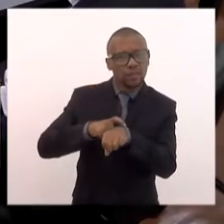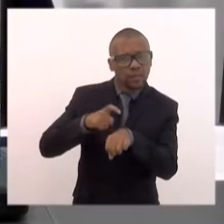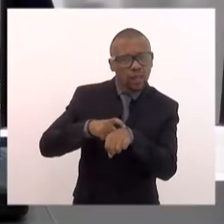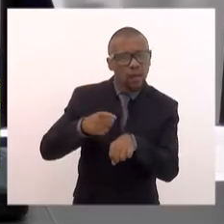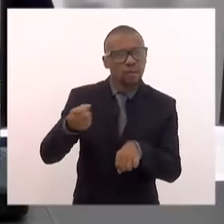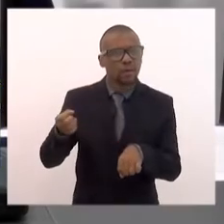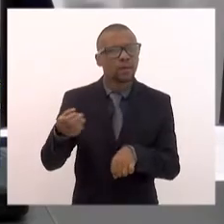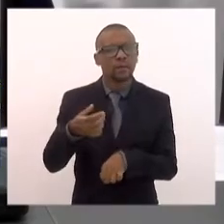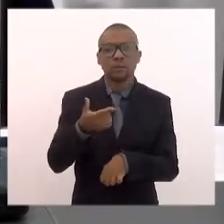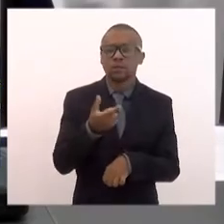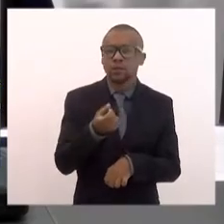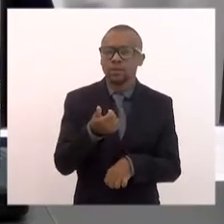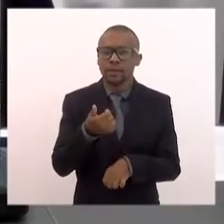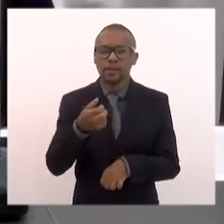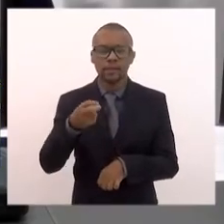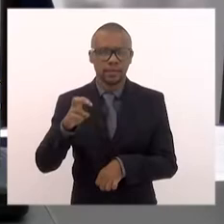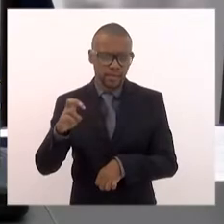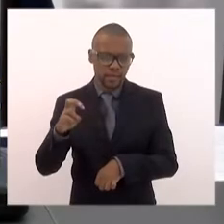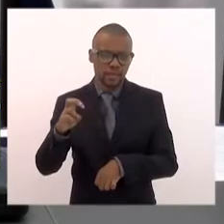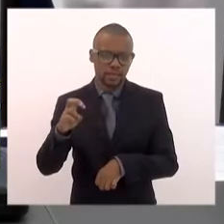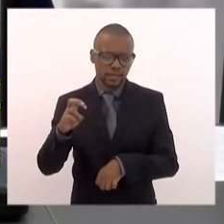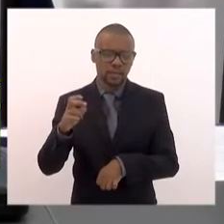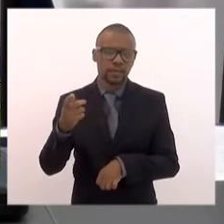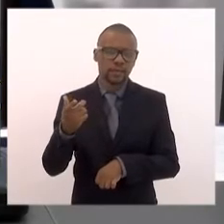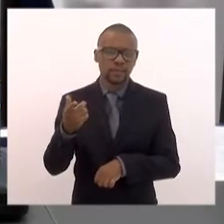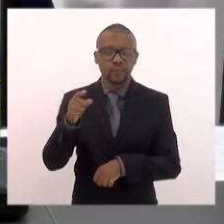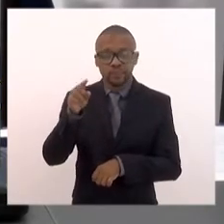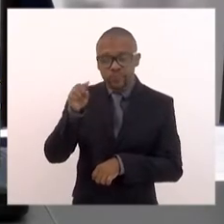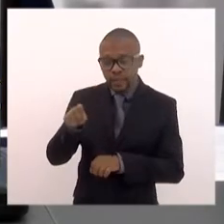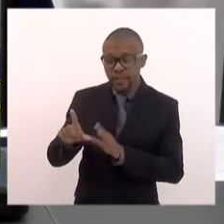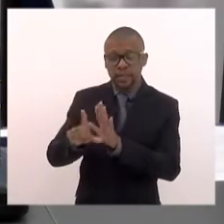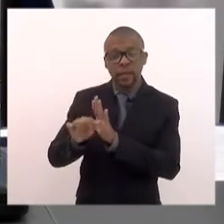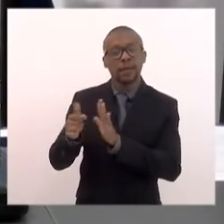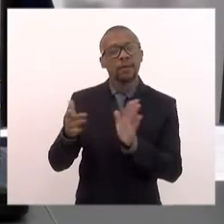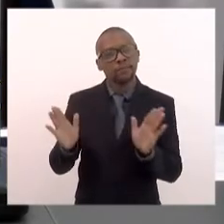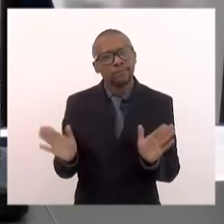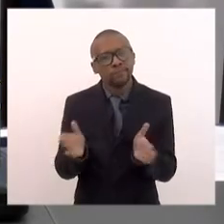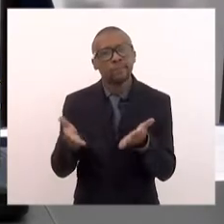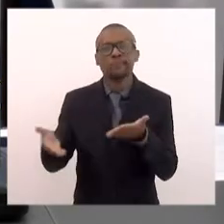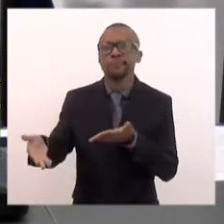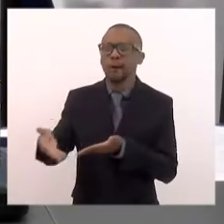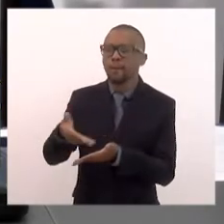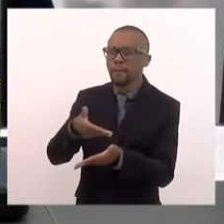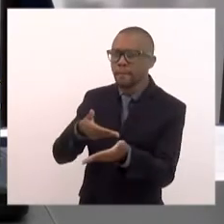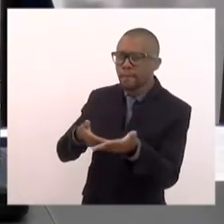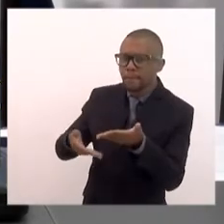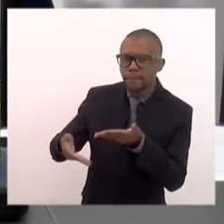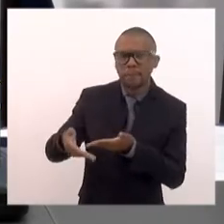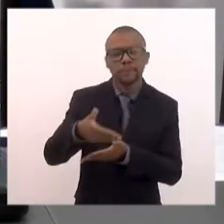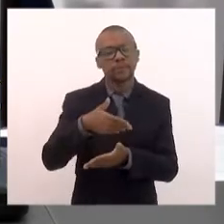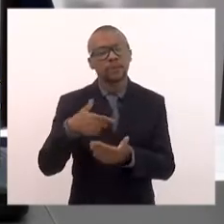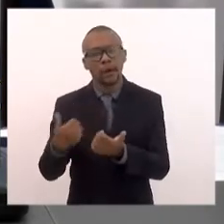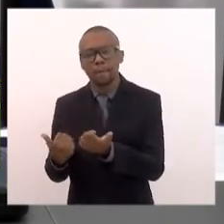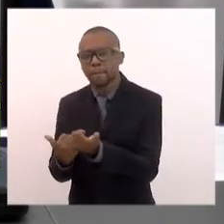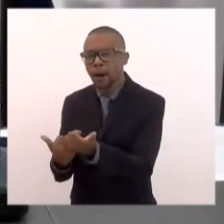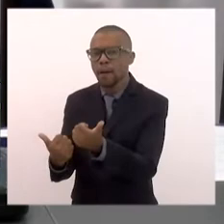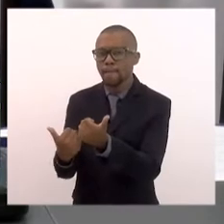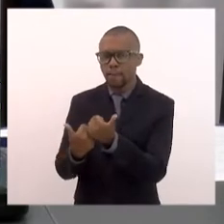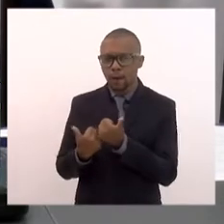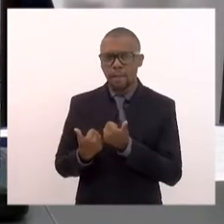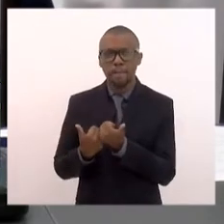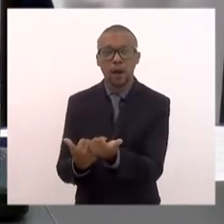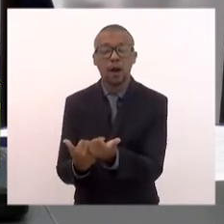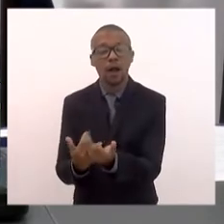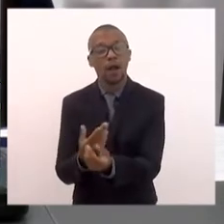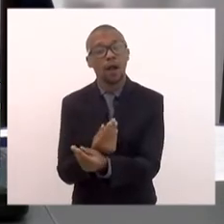2015, não é? E essa lei estimula que o cooperativismo seja apoiado no Estado, e muitos